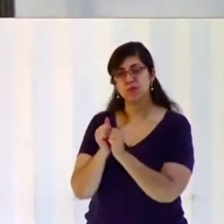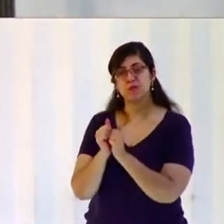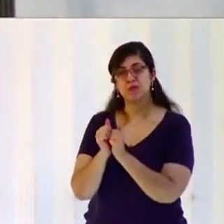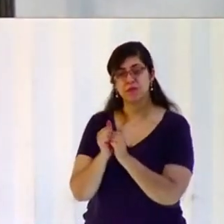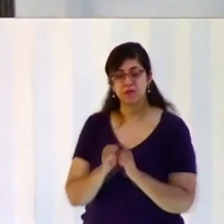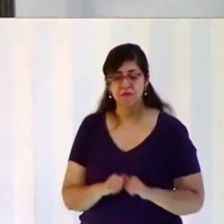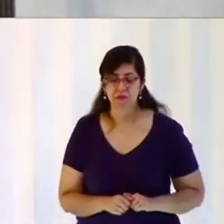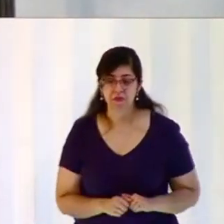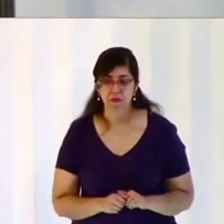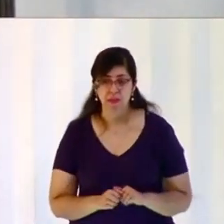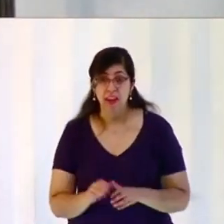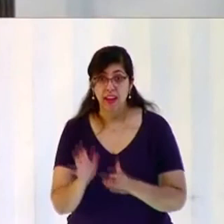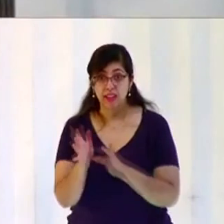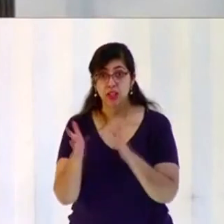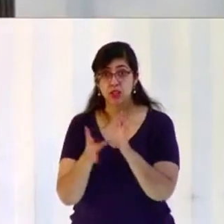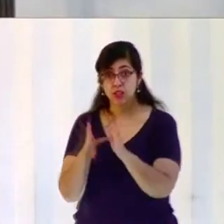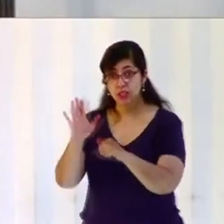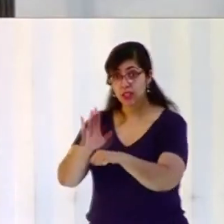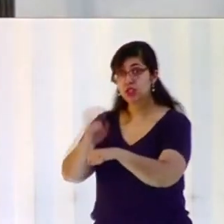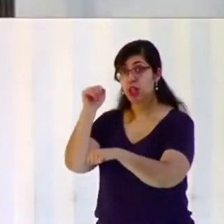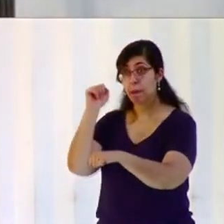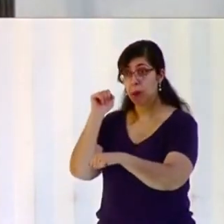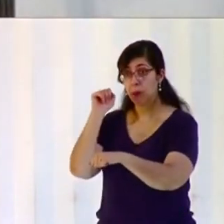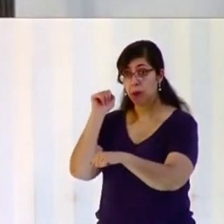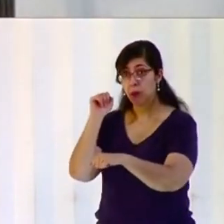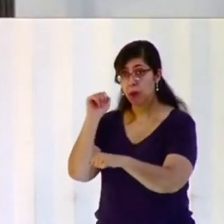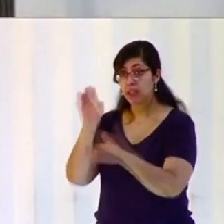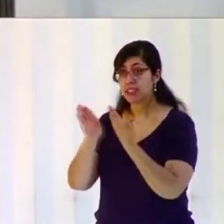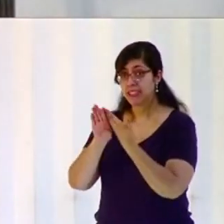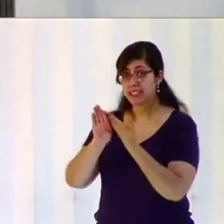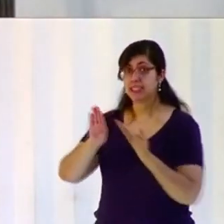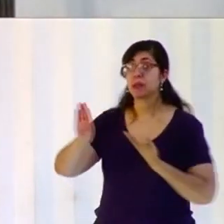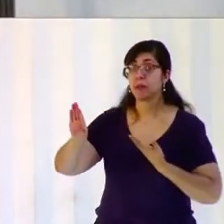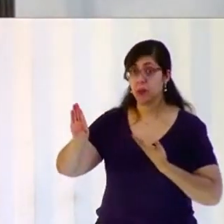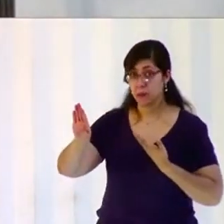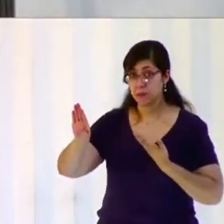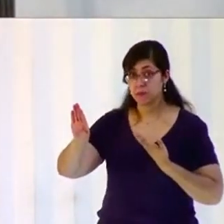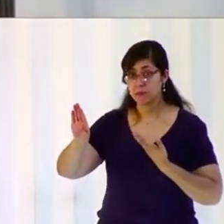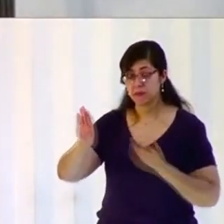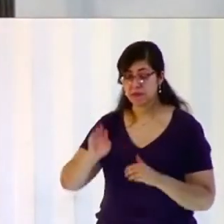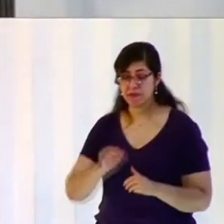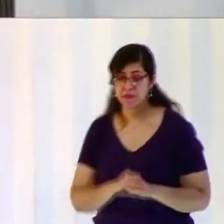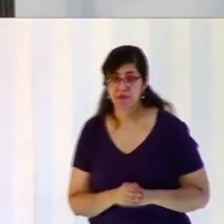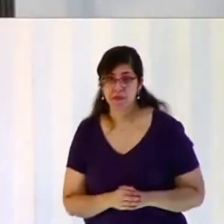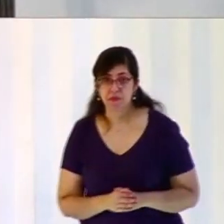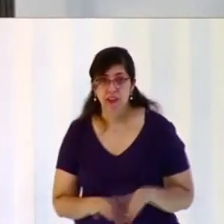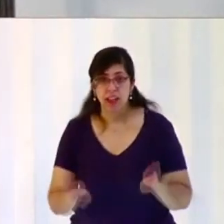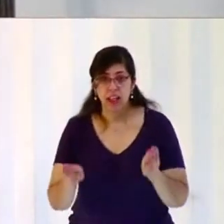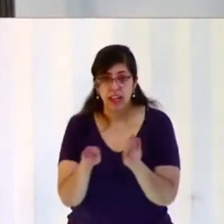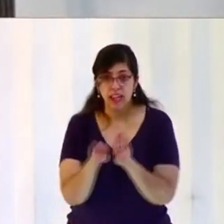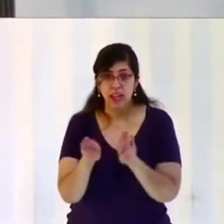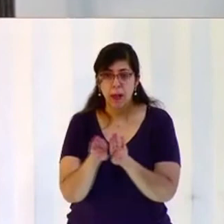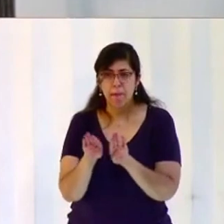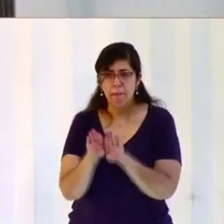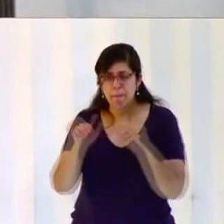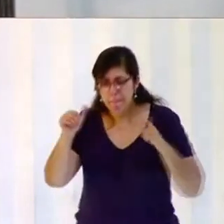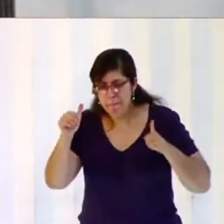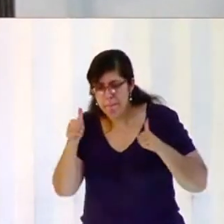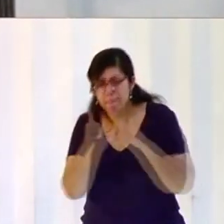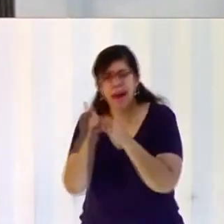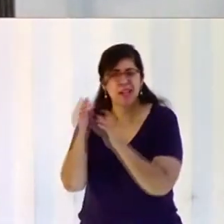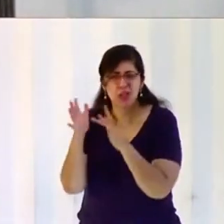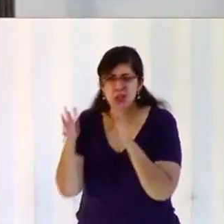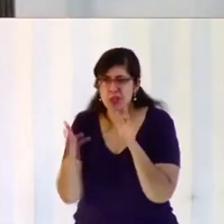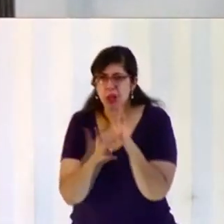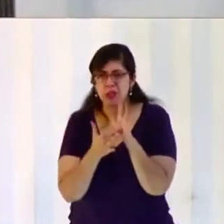Ele os chamou e designou primeiro para estarem com Ele. Estar com o Senhor Jesus,